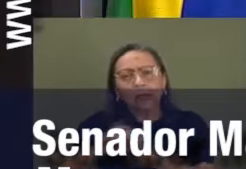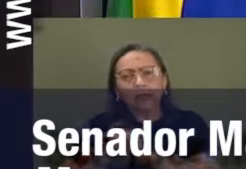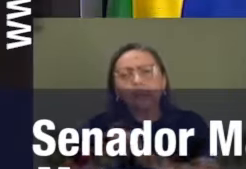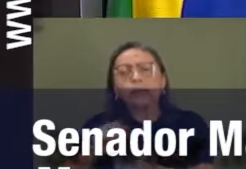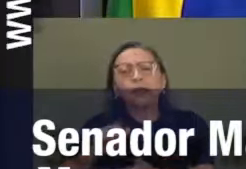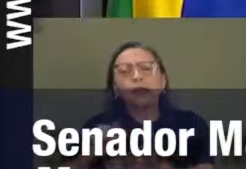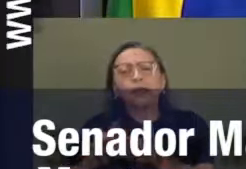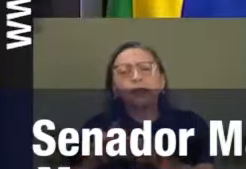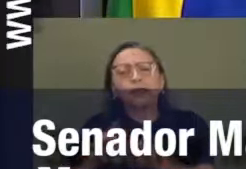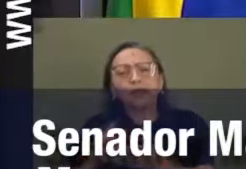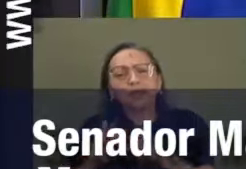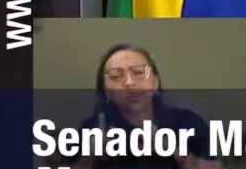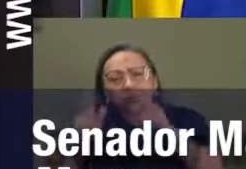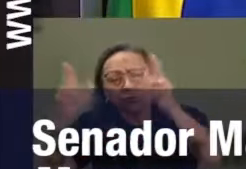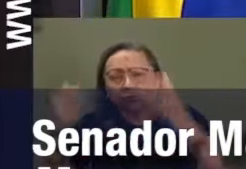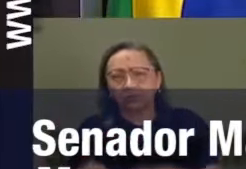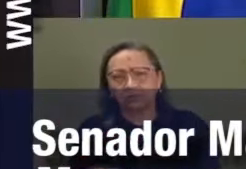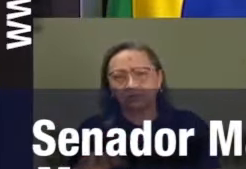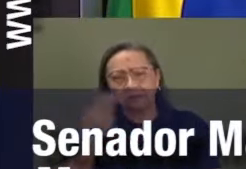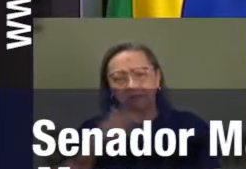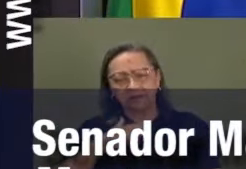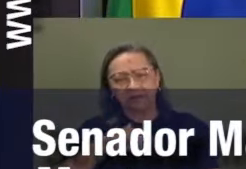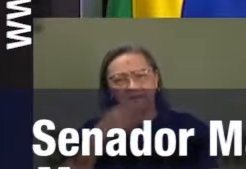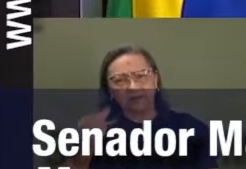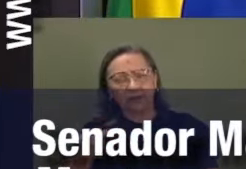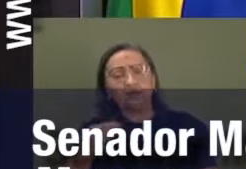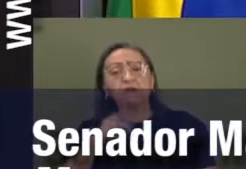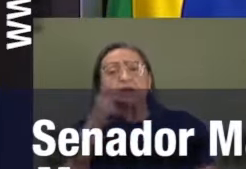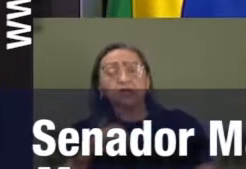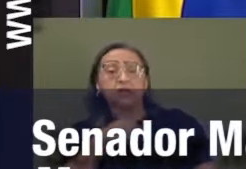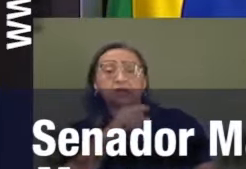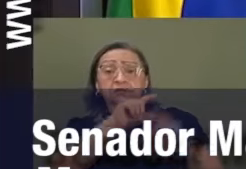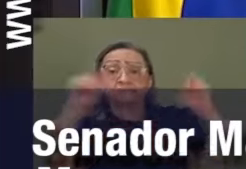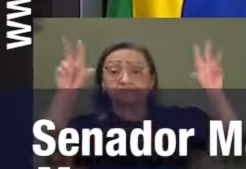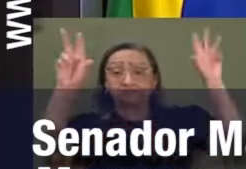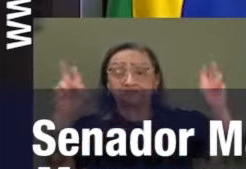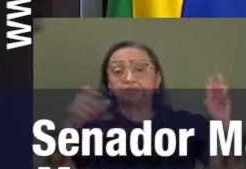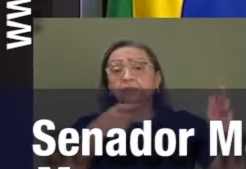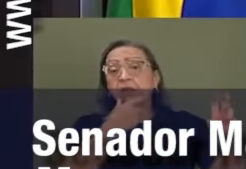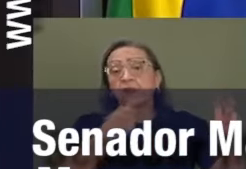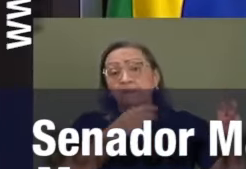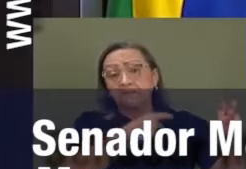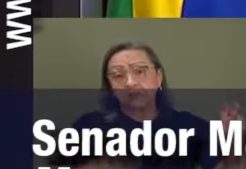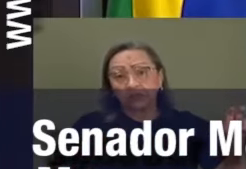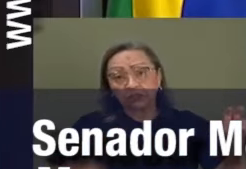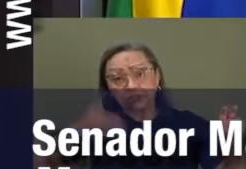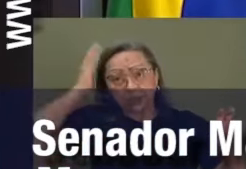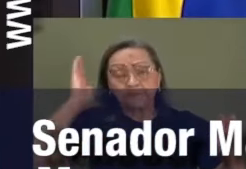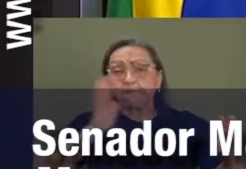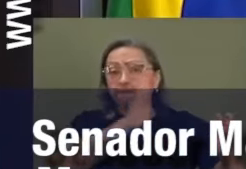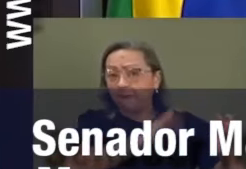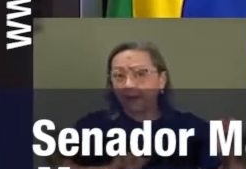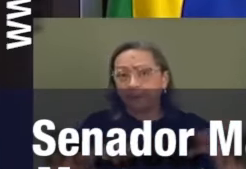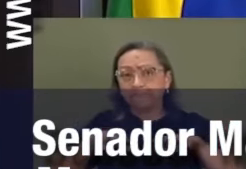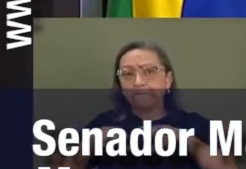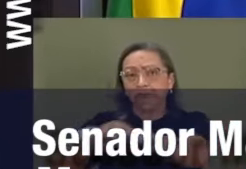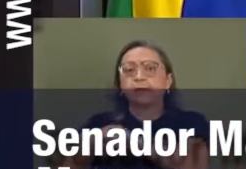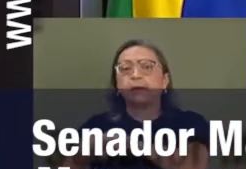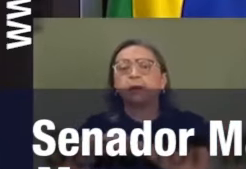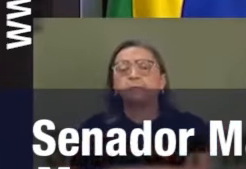o presidente Trump irá prender o Alexandre, então que ele não teria essa autonomia. Não, não